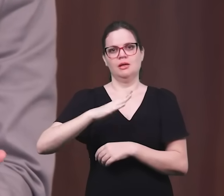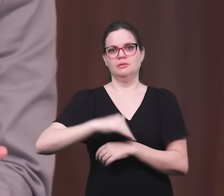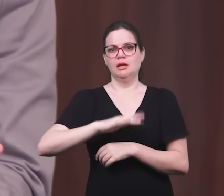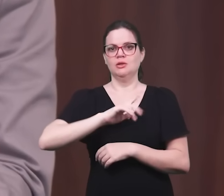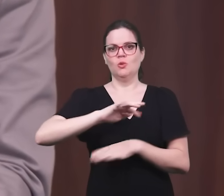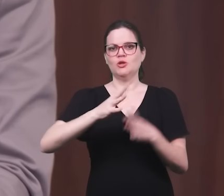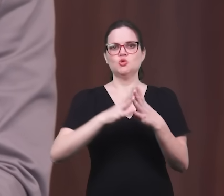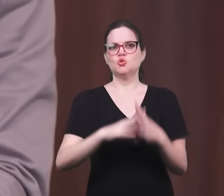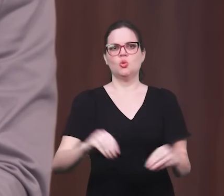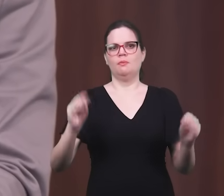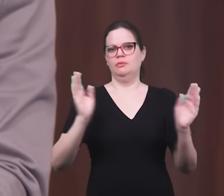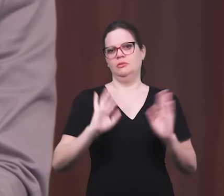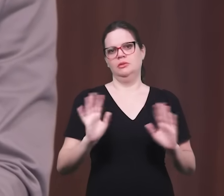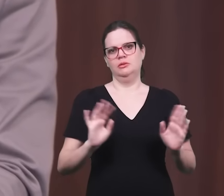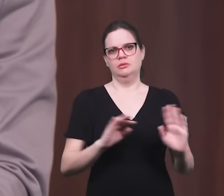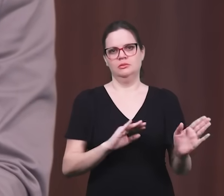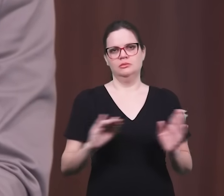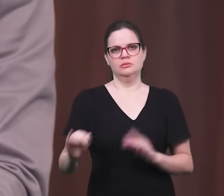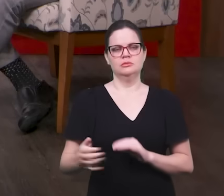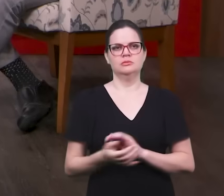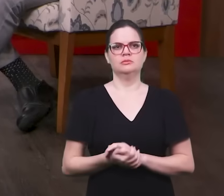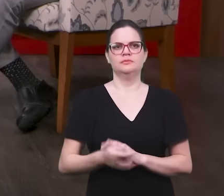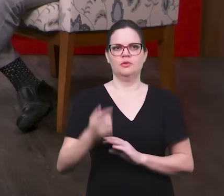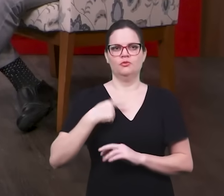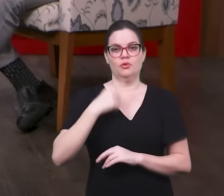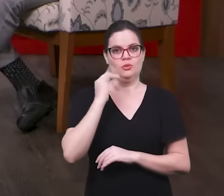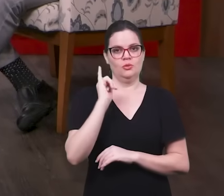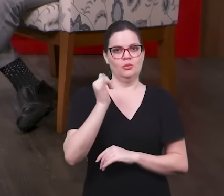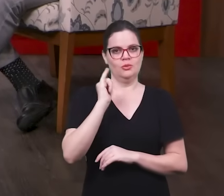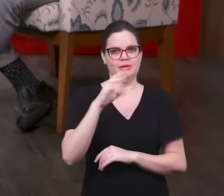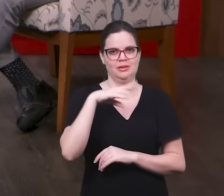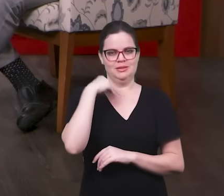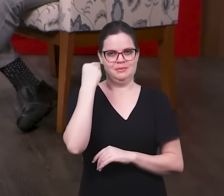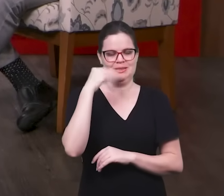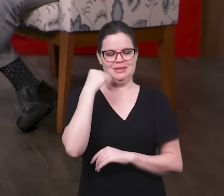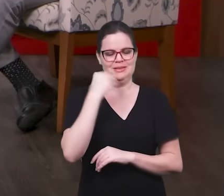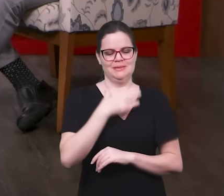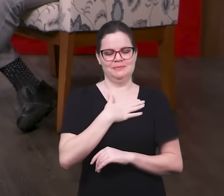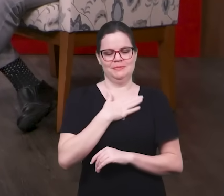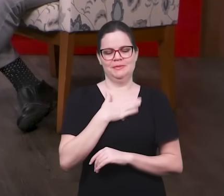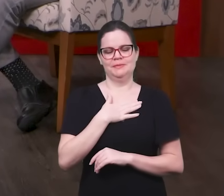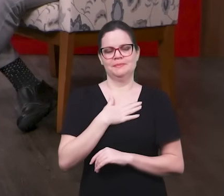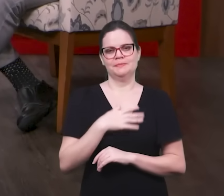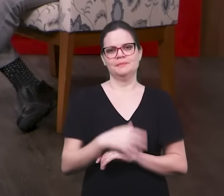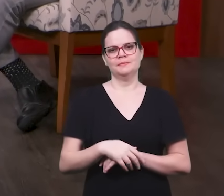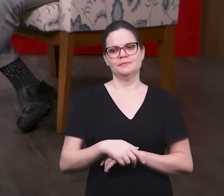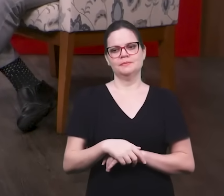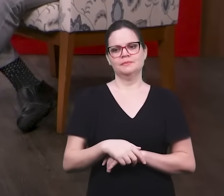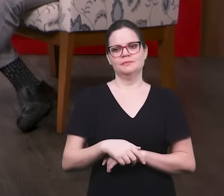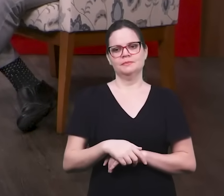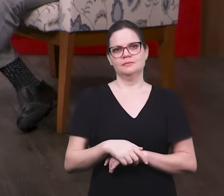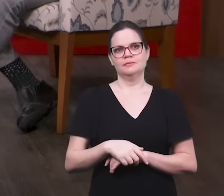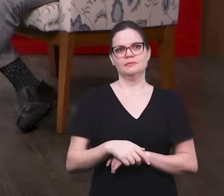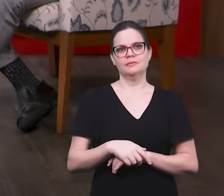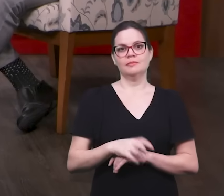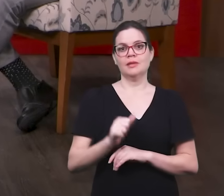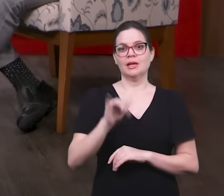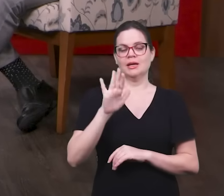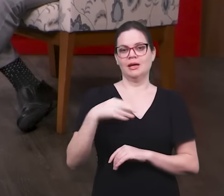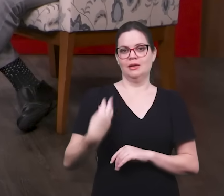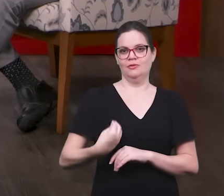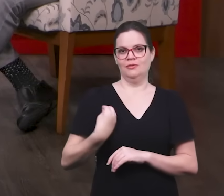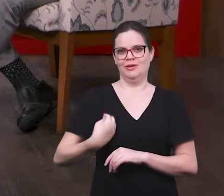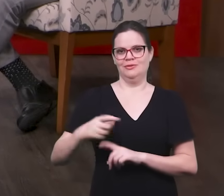não desaparecer quando crescerem. Eu vou contar aqui uma experiência de quem vive no